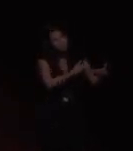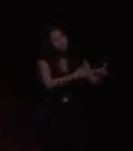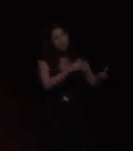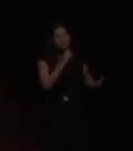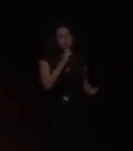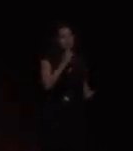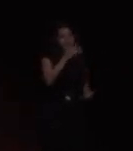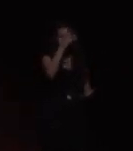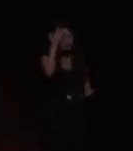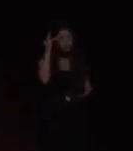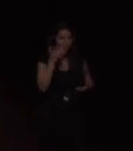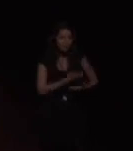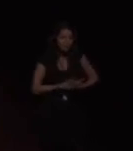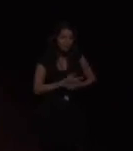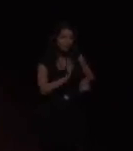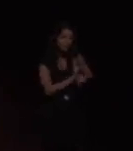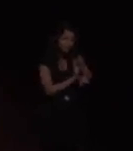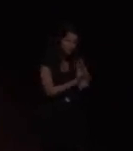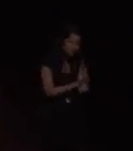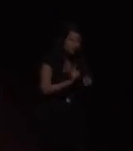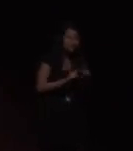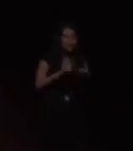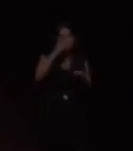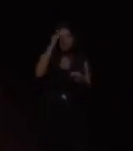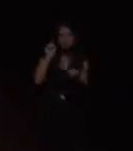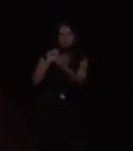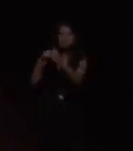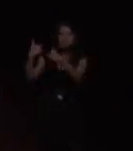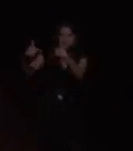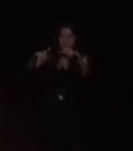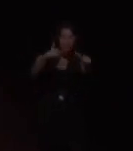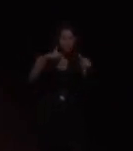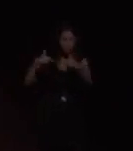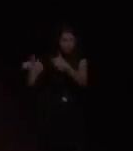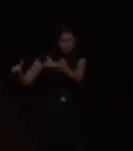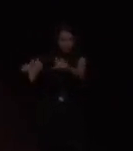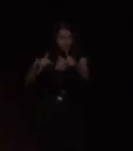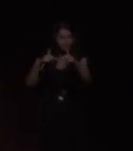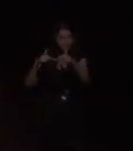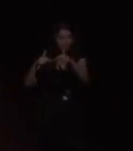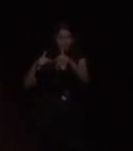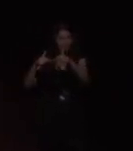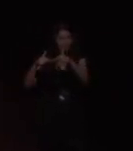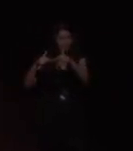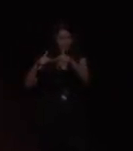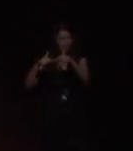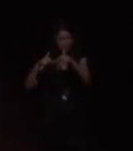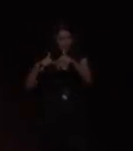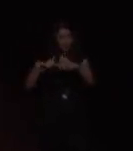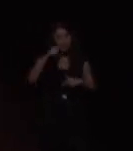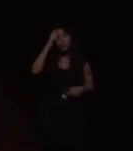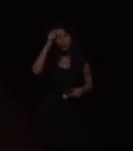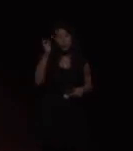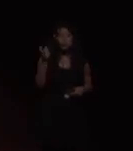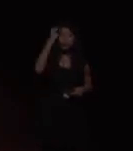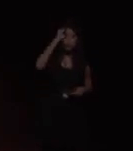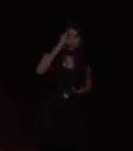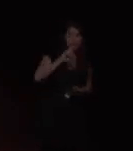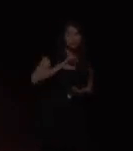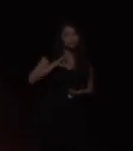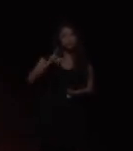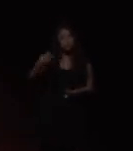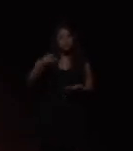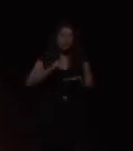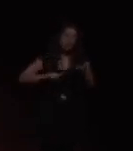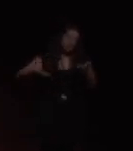pessoas com quem trabalhamos, com quem estamos pensando, além de que está presente em todas as culturas, desde a sua aparição, às vezes com